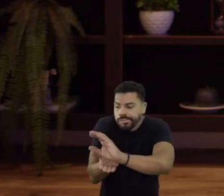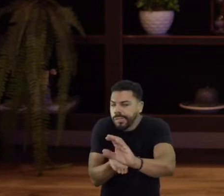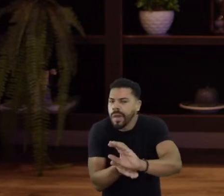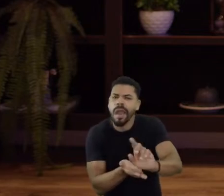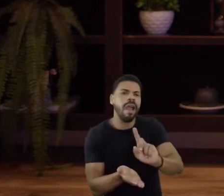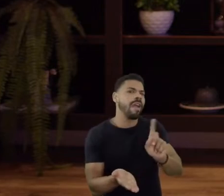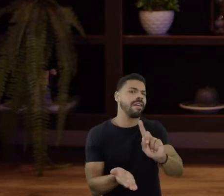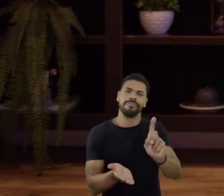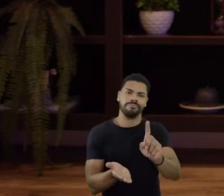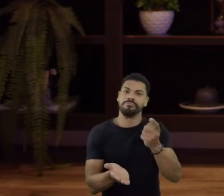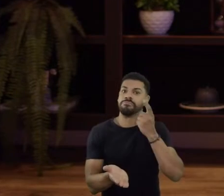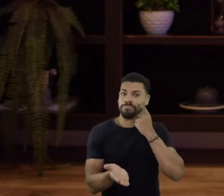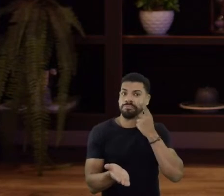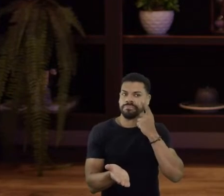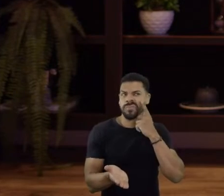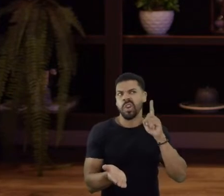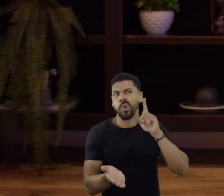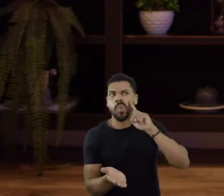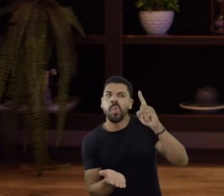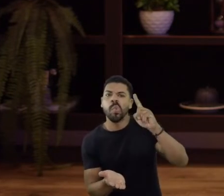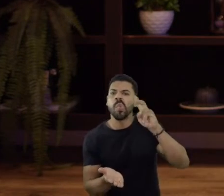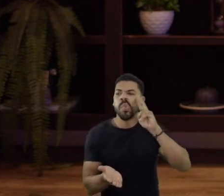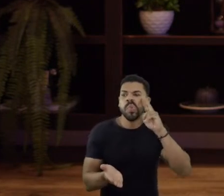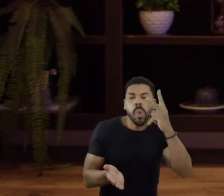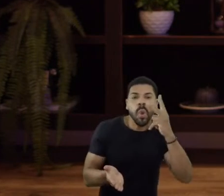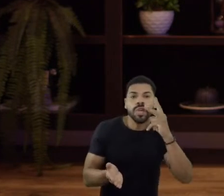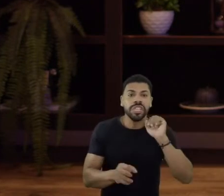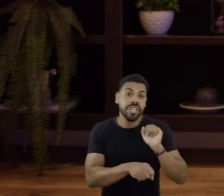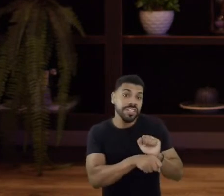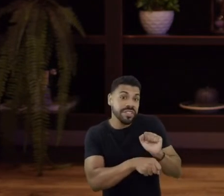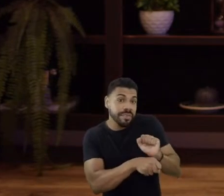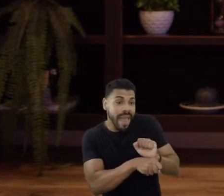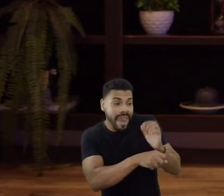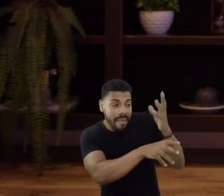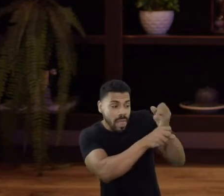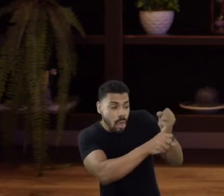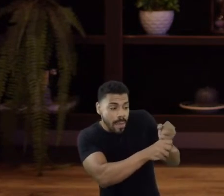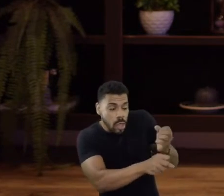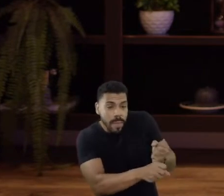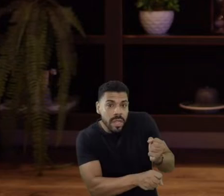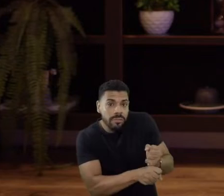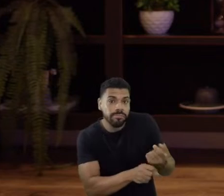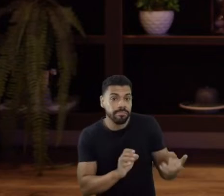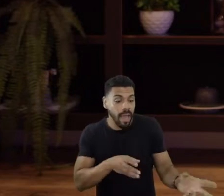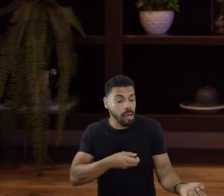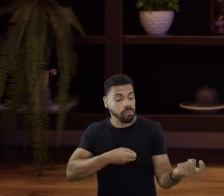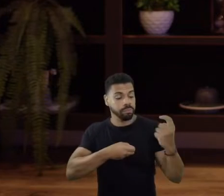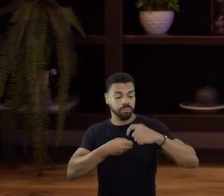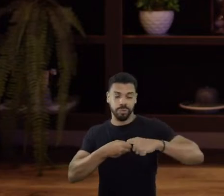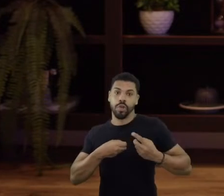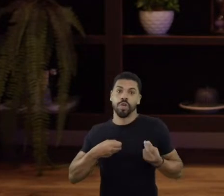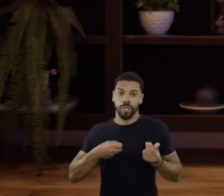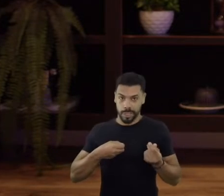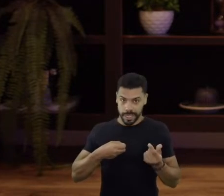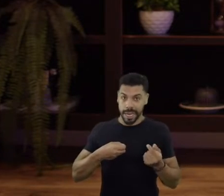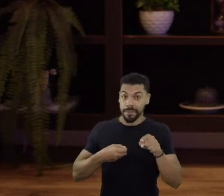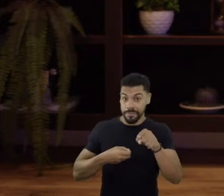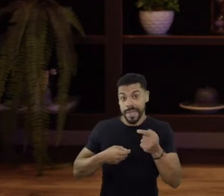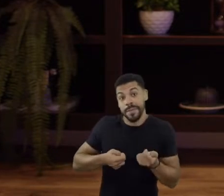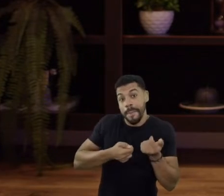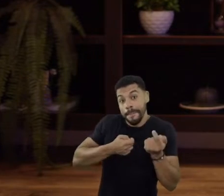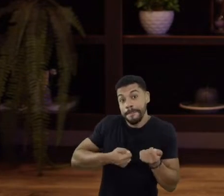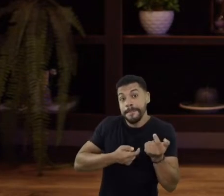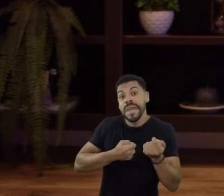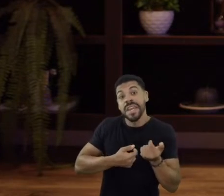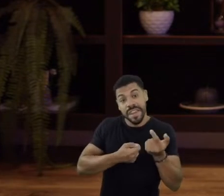no outro fundo e aí ele vai ter dois ou três dias para poder fazer os cálculos e te dizer quanto que você tá resgatando não então ele tem essa vantagem da